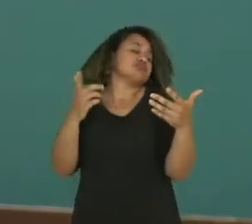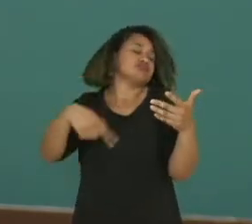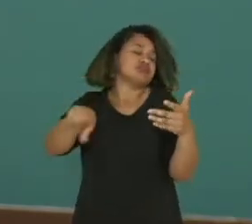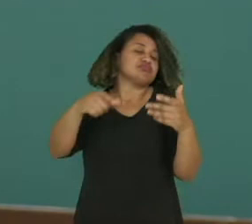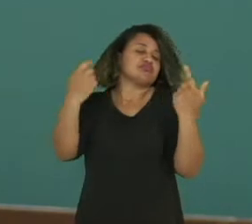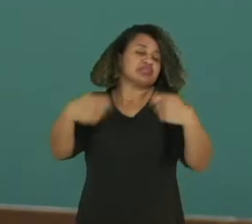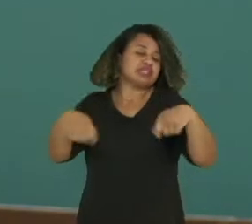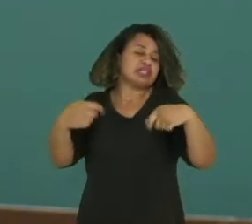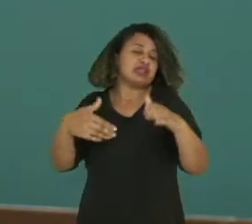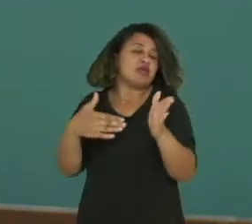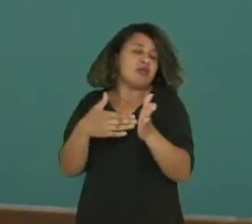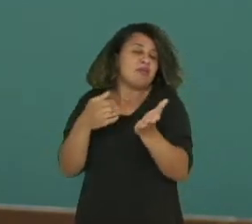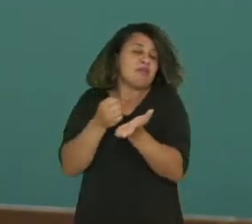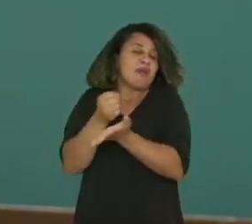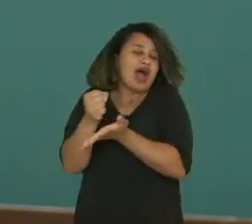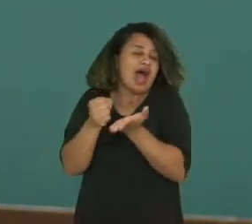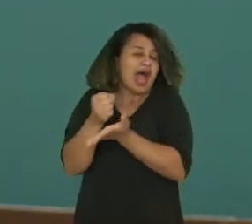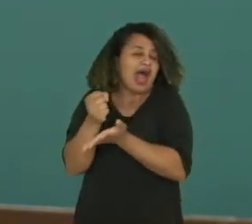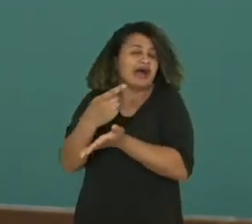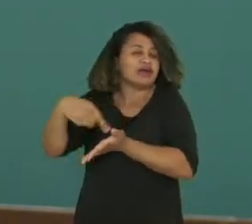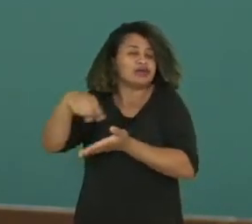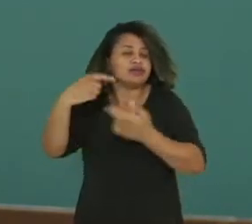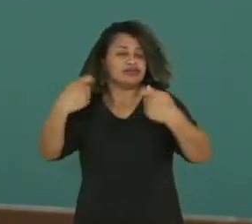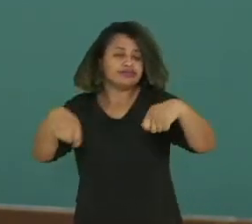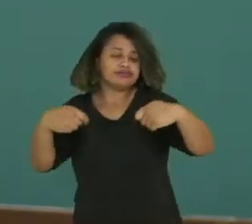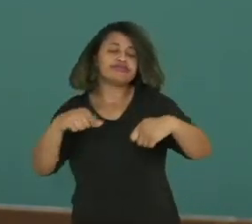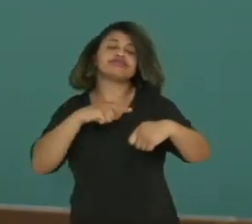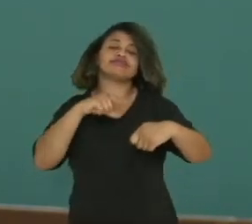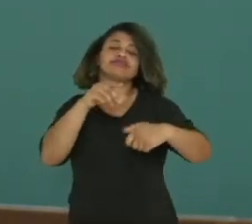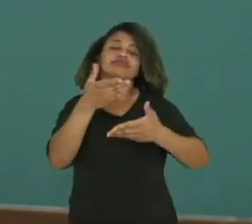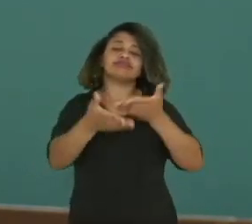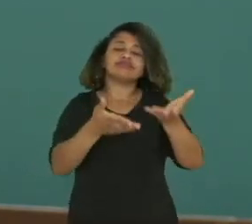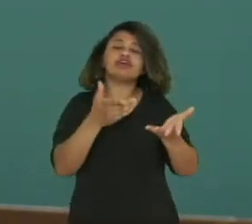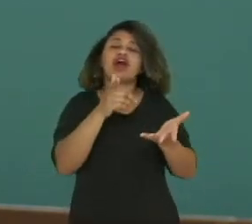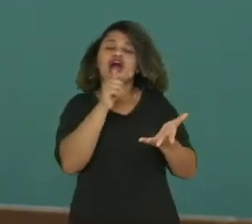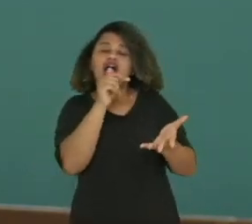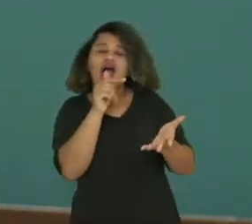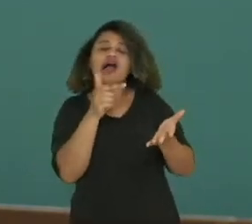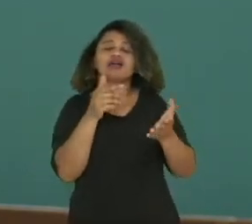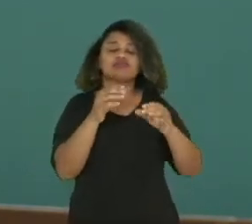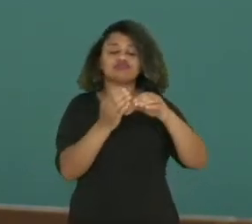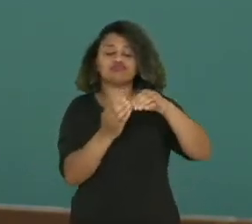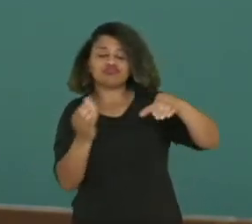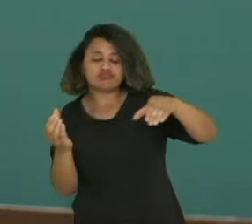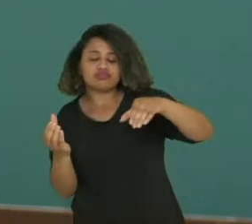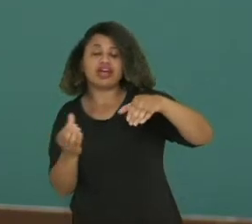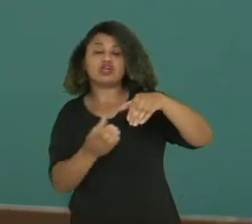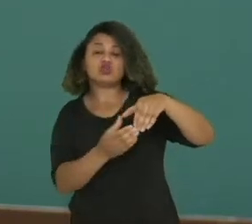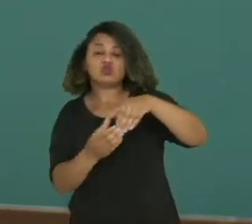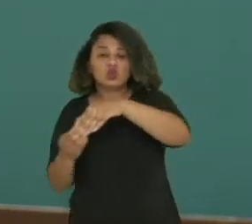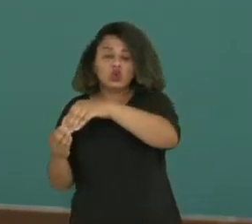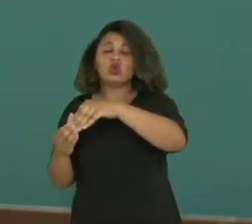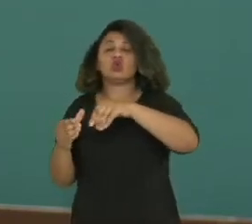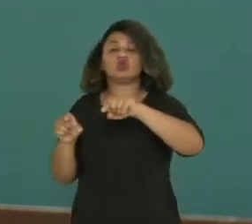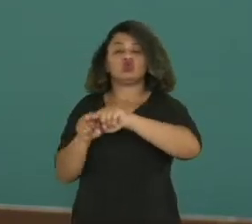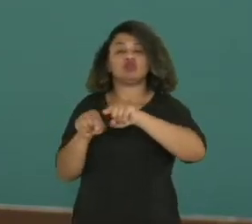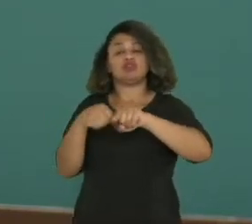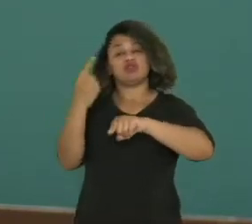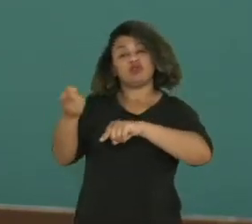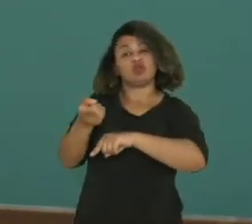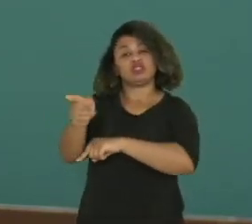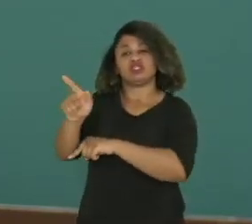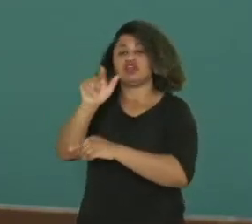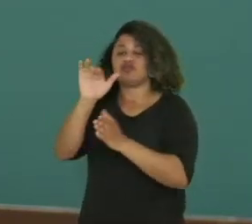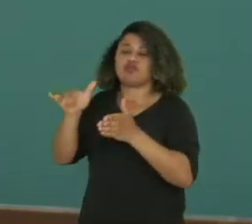necessidades mínimas básicas, né? Ter lá a coleta e o tratamento de esgoto para depois ele ser lançado no rio é